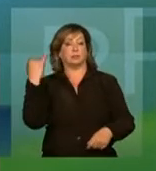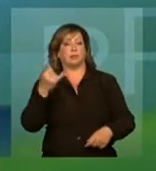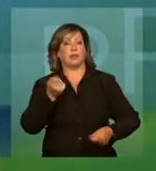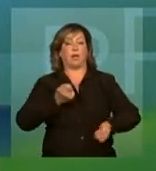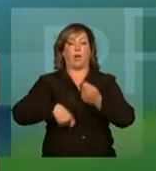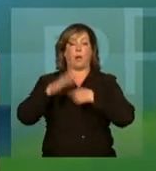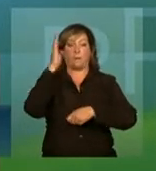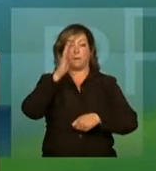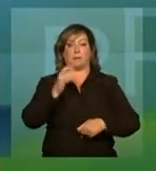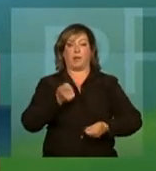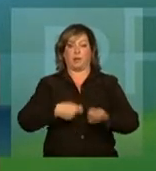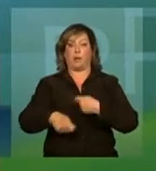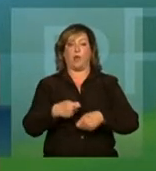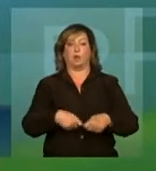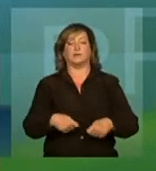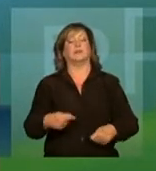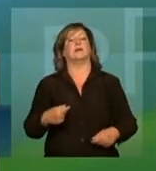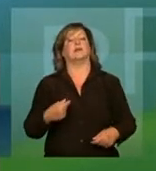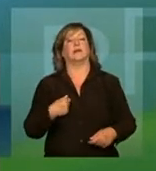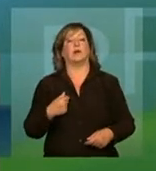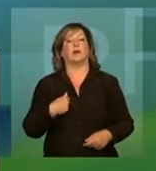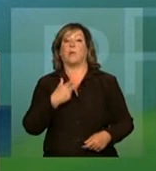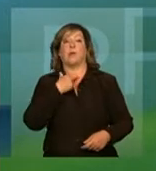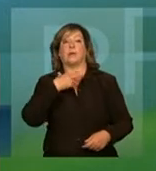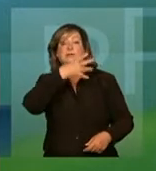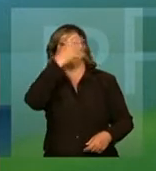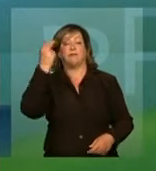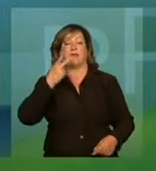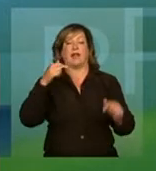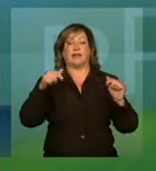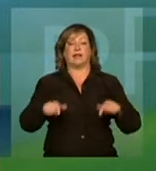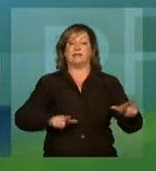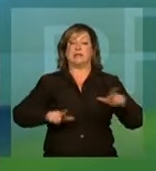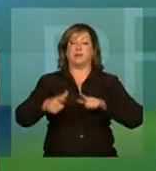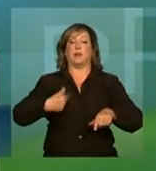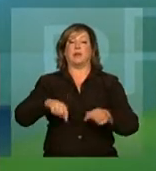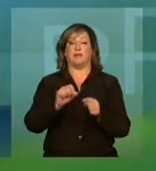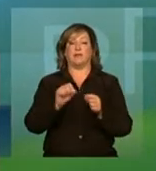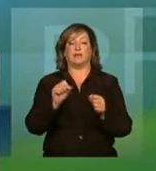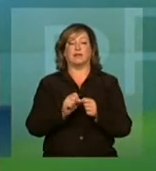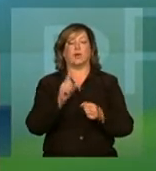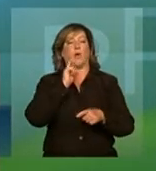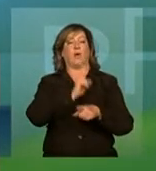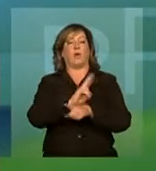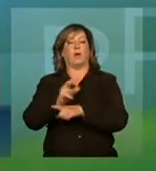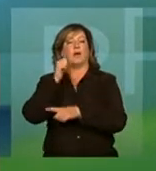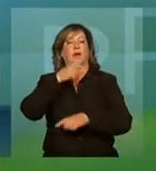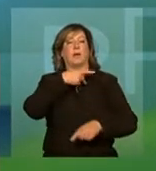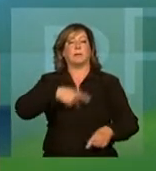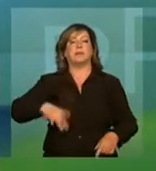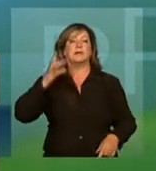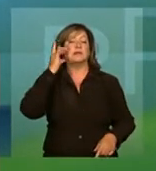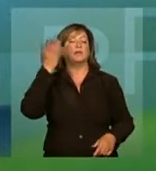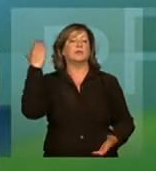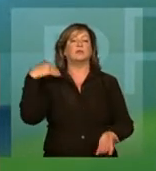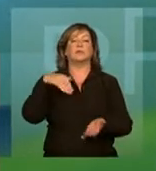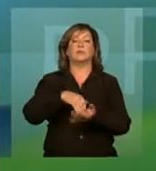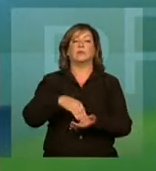brasileira, não poderia deixar de evidenciar aqui o trabalho que desenvolvemos, sob a coordenação da presidenta, nos